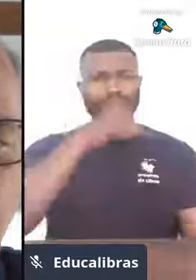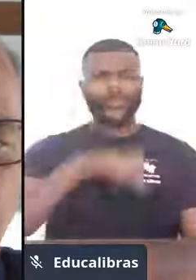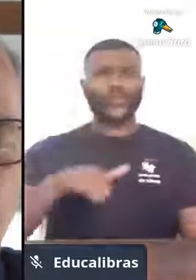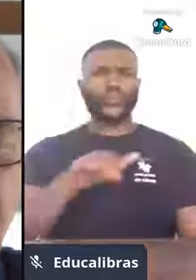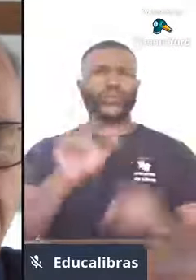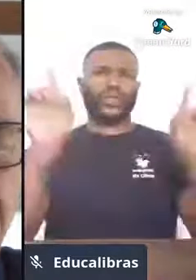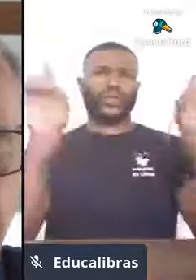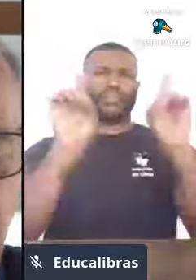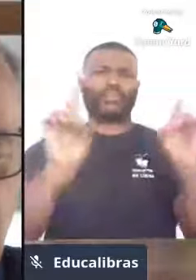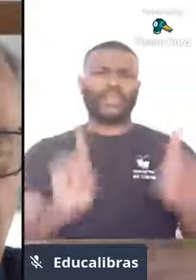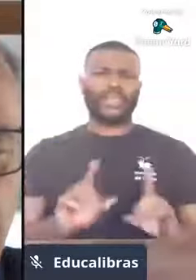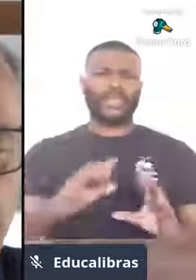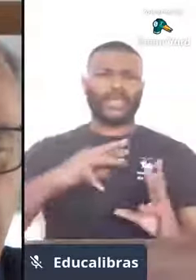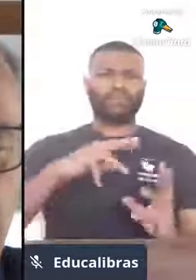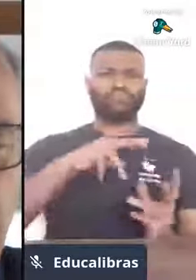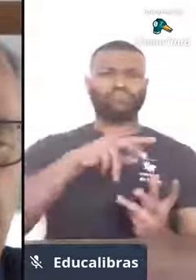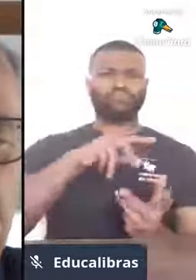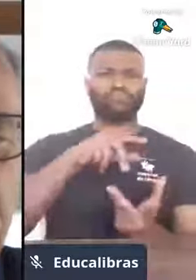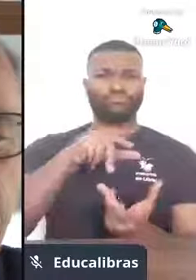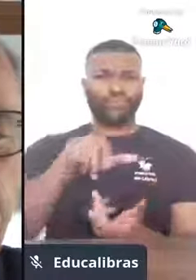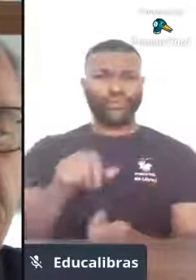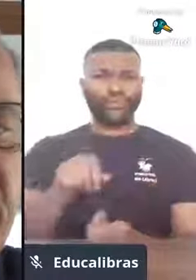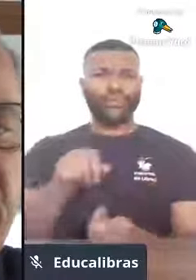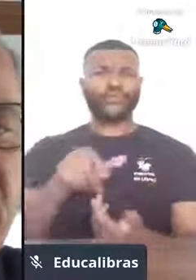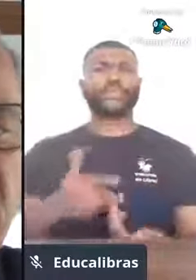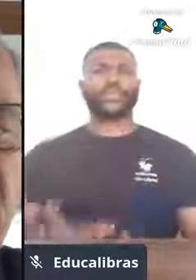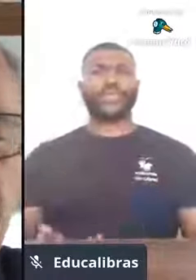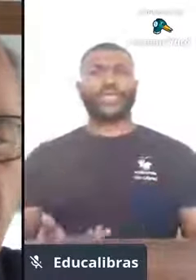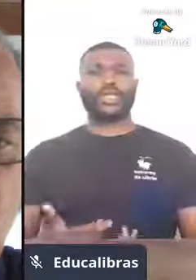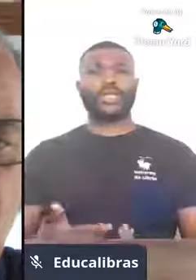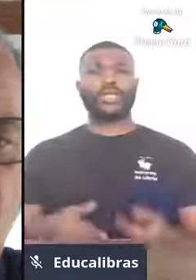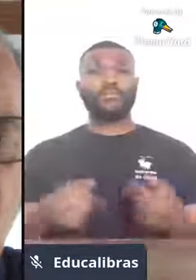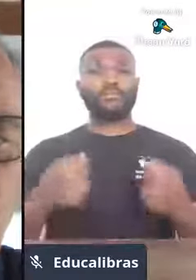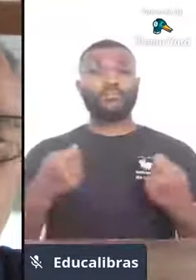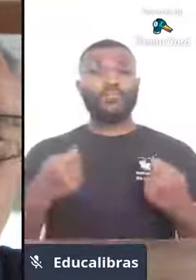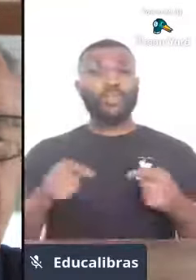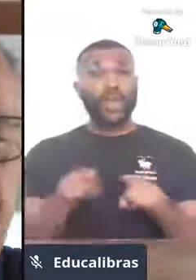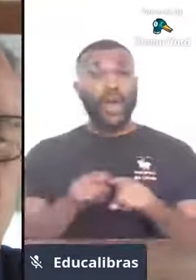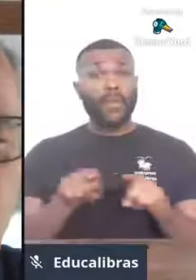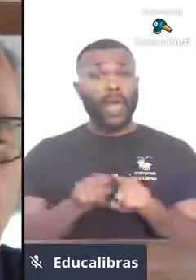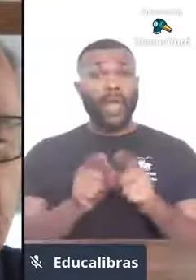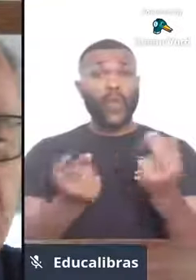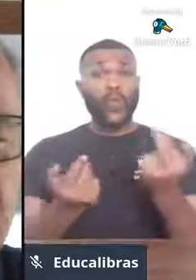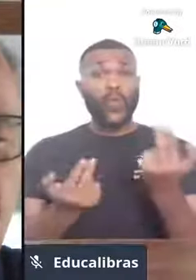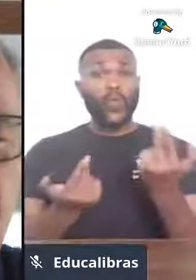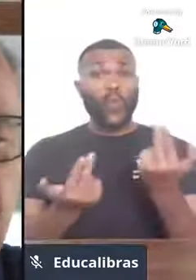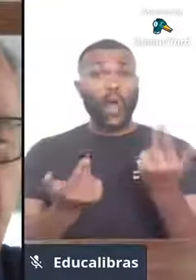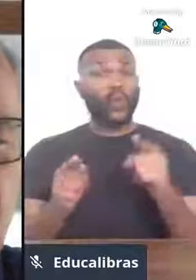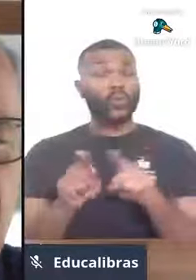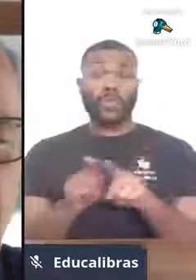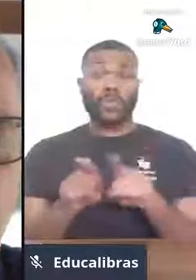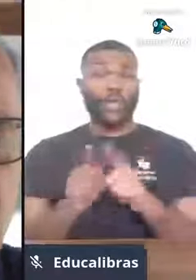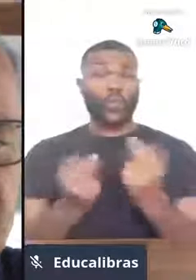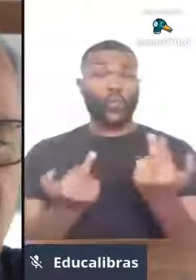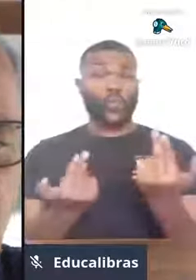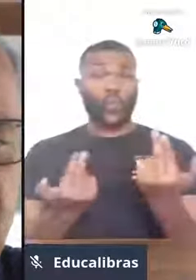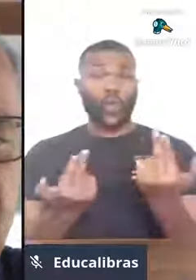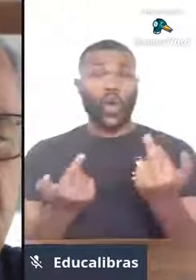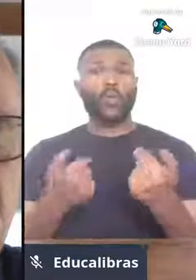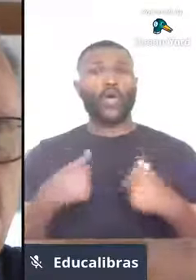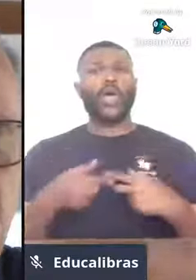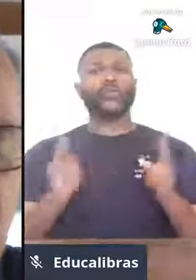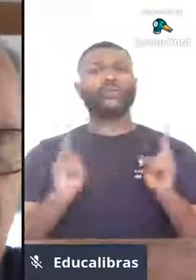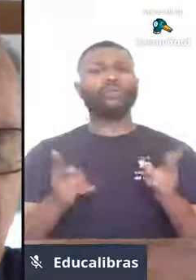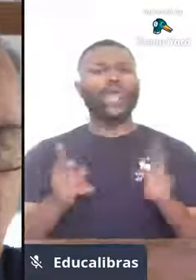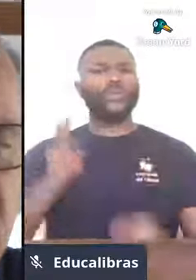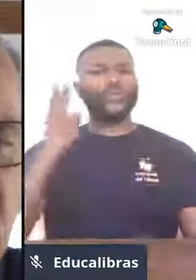pelo mundo e que devem ter passado como o processo que eu passei. Né? Eu sempre conto essa historinha